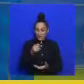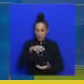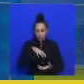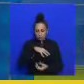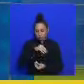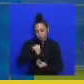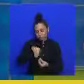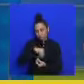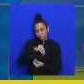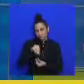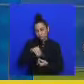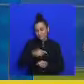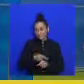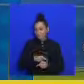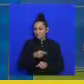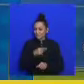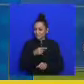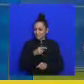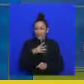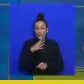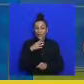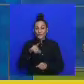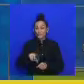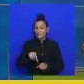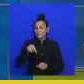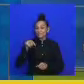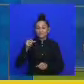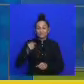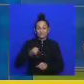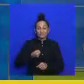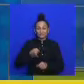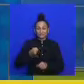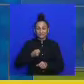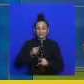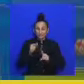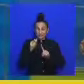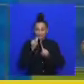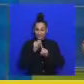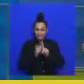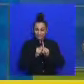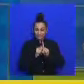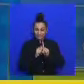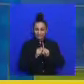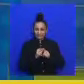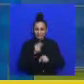sendo embaralhadas, e dentro de instantes vamos conhecer qual será o mês da sorte.